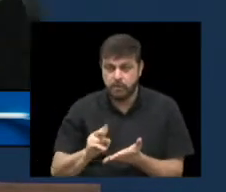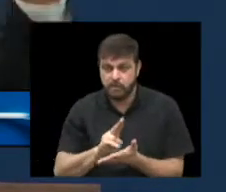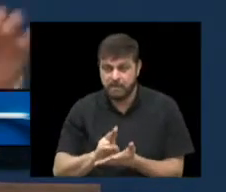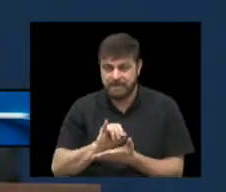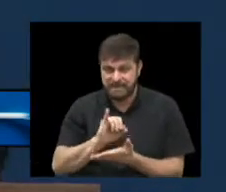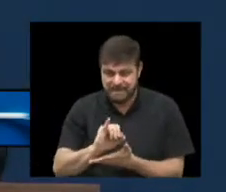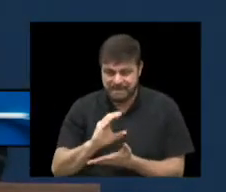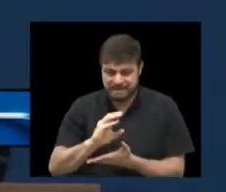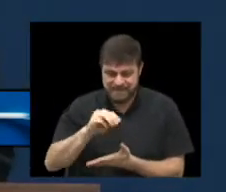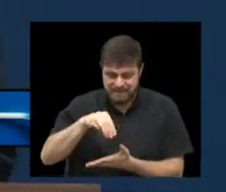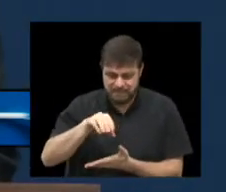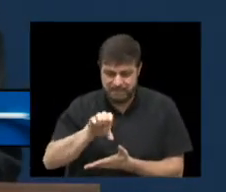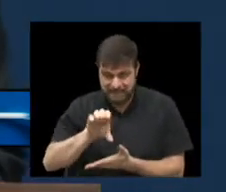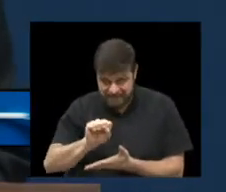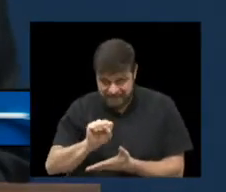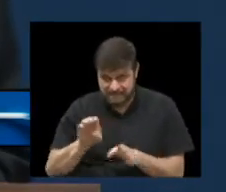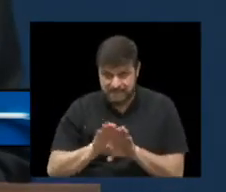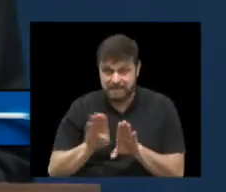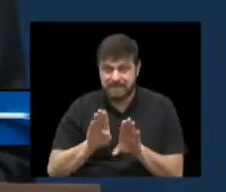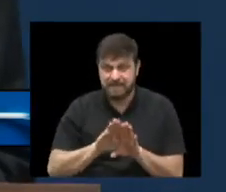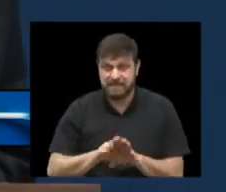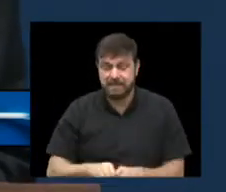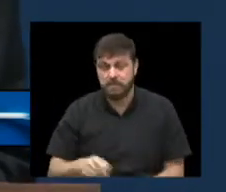Estado quanto a União sinalizam